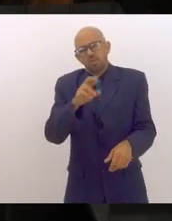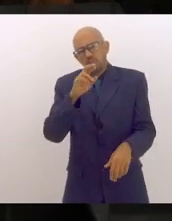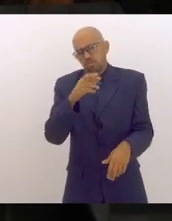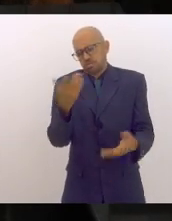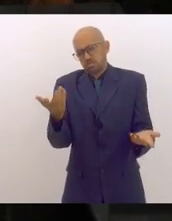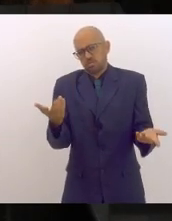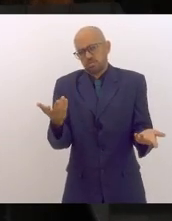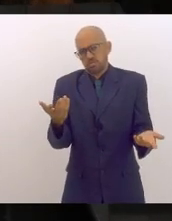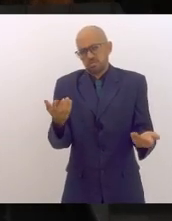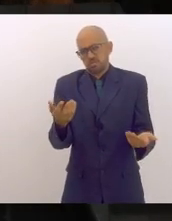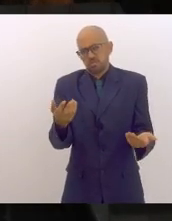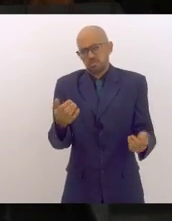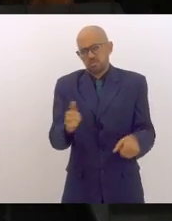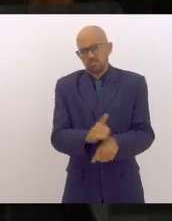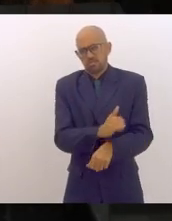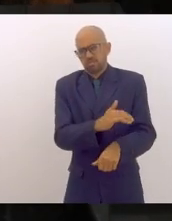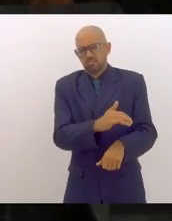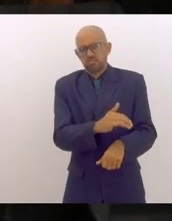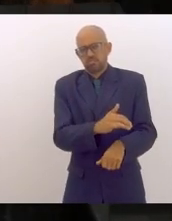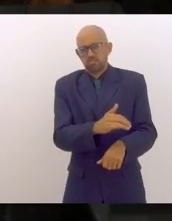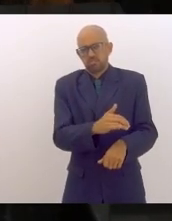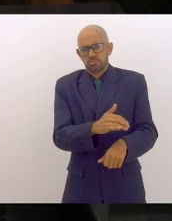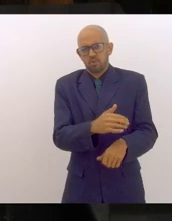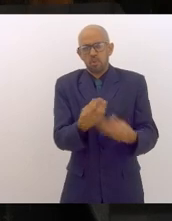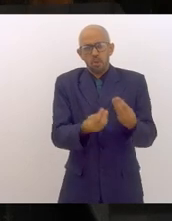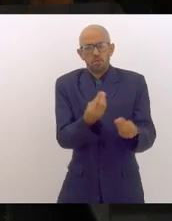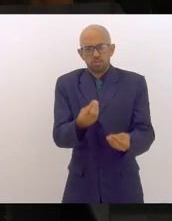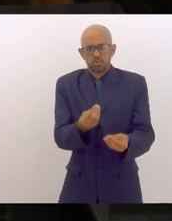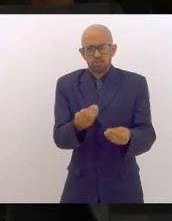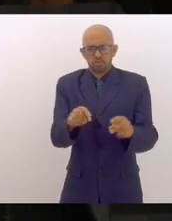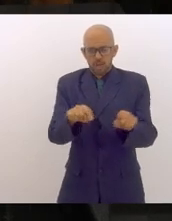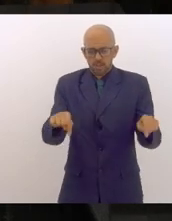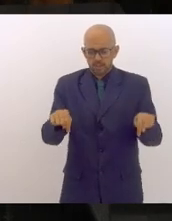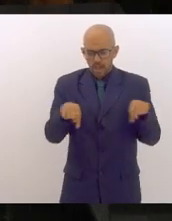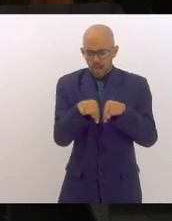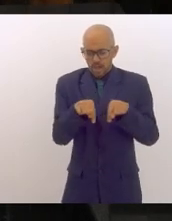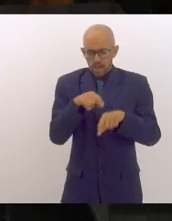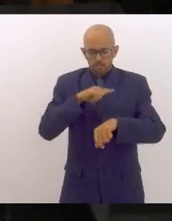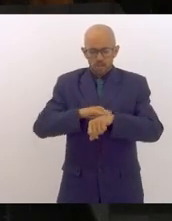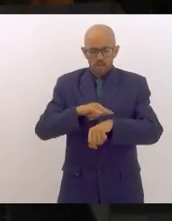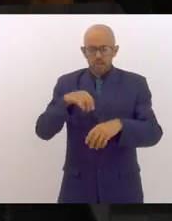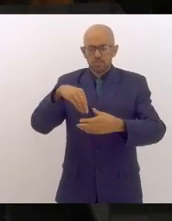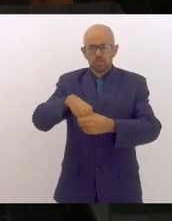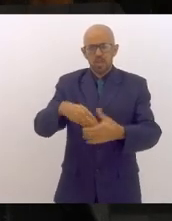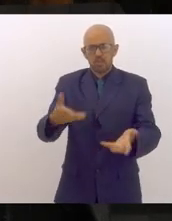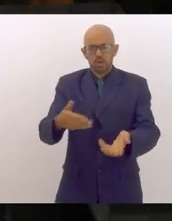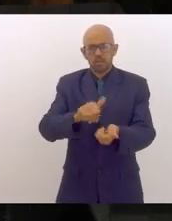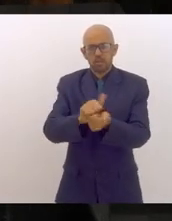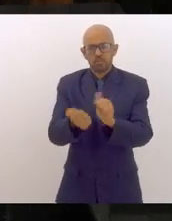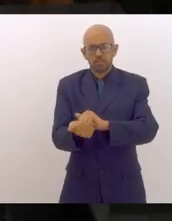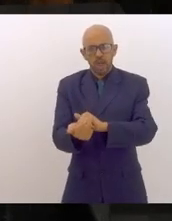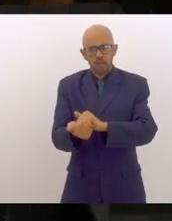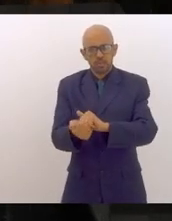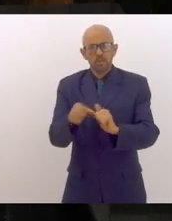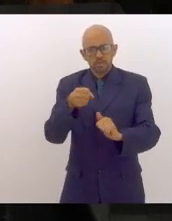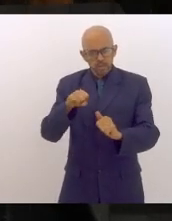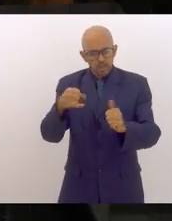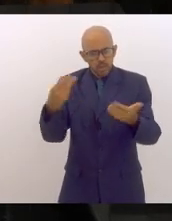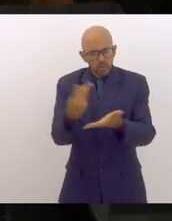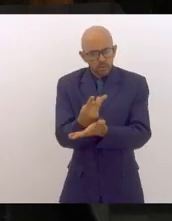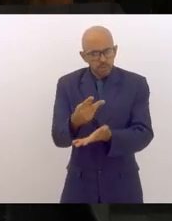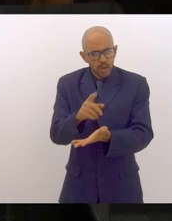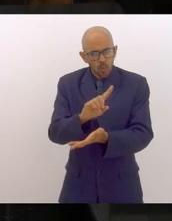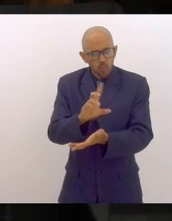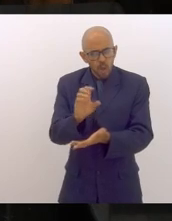maneira, com banheiro, com sala de aula, com sala de aula, digamos assim, improvisada em banheiro ou não, é grave